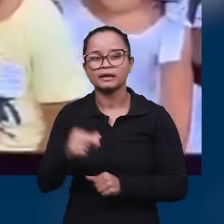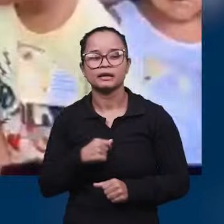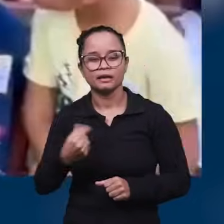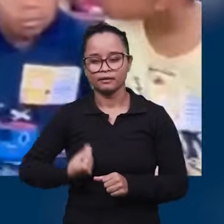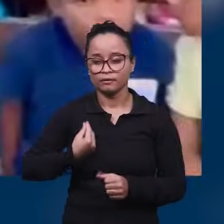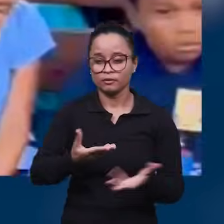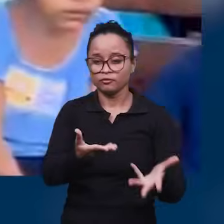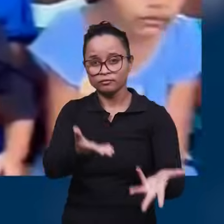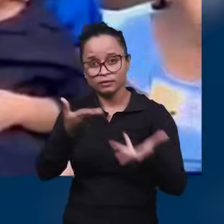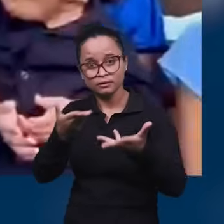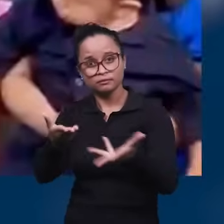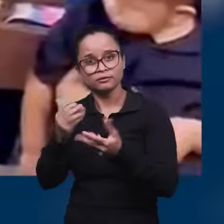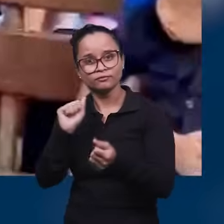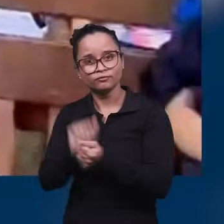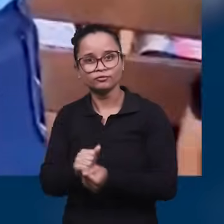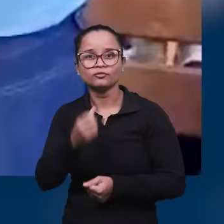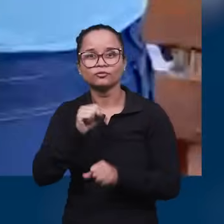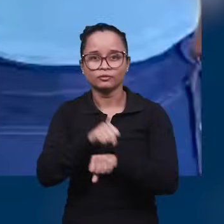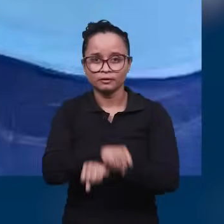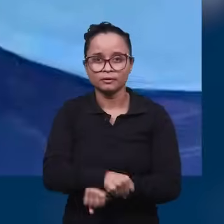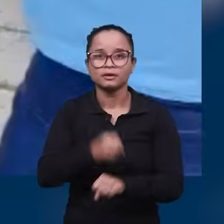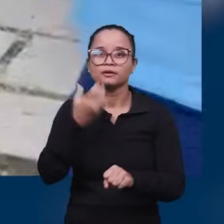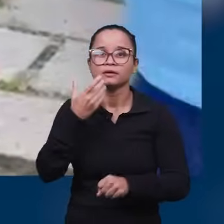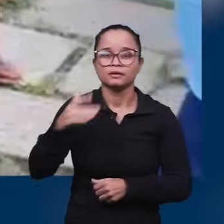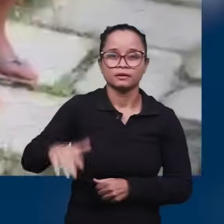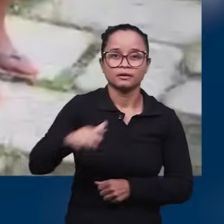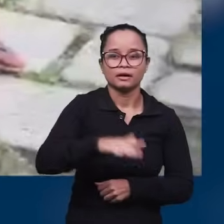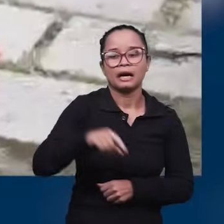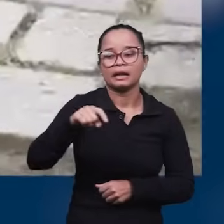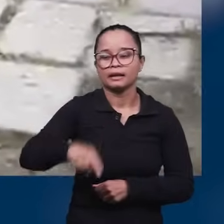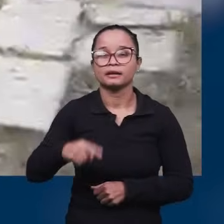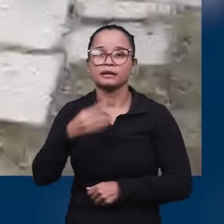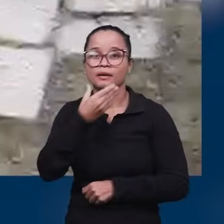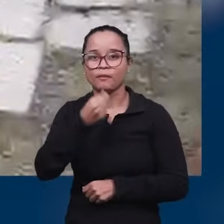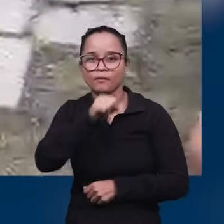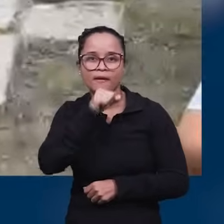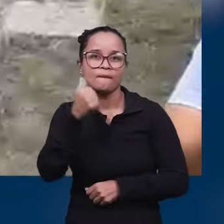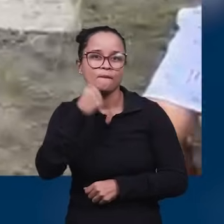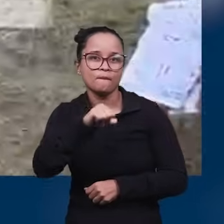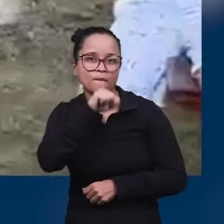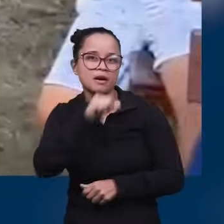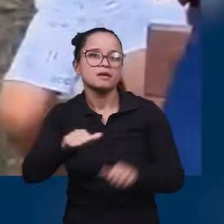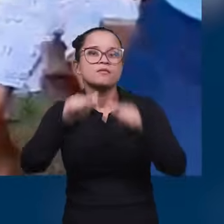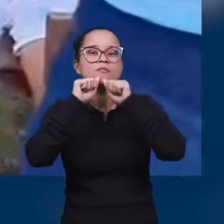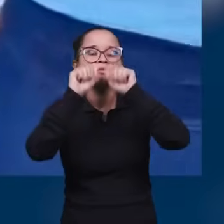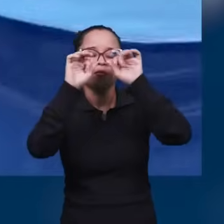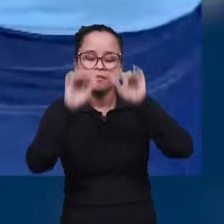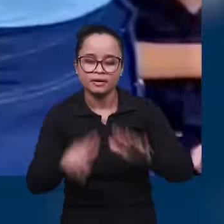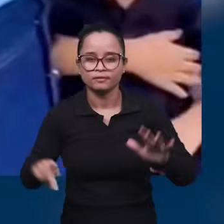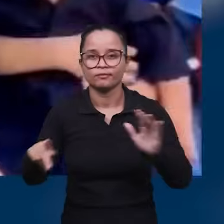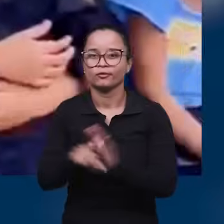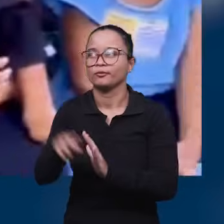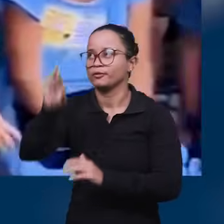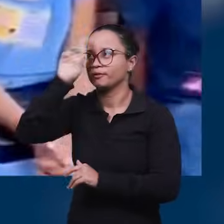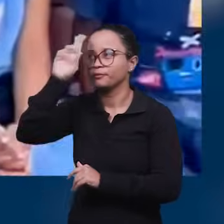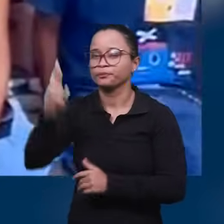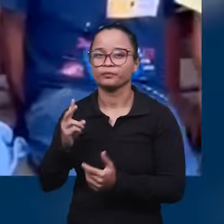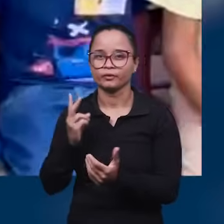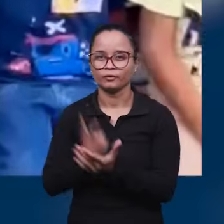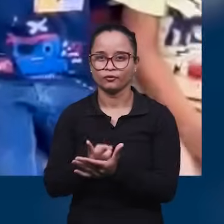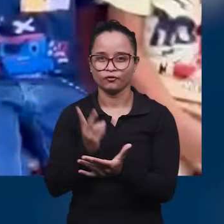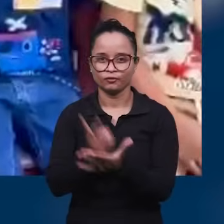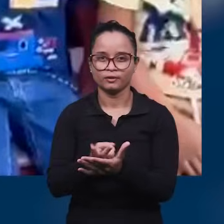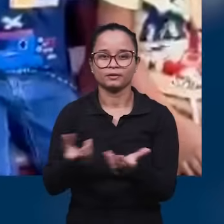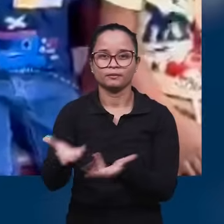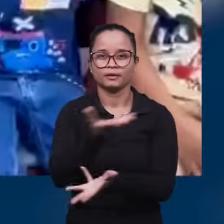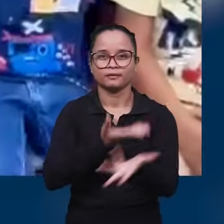e recebeu uma grande bênção da parte do Senhor e tem continuado participando dos cultos para a honra e glória do nome do Senhor. Estamos felizes com esse